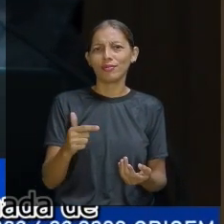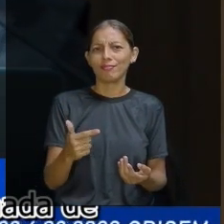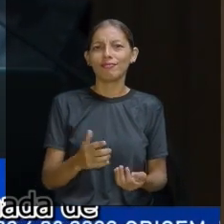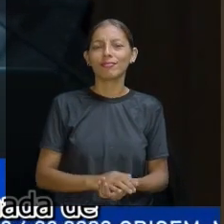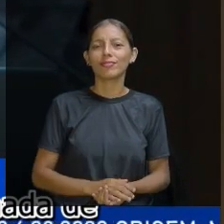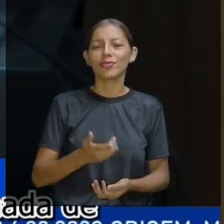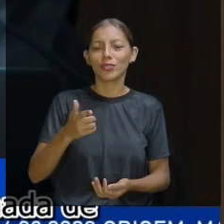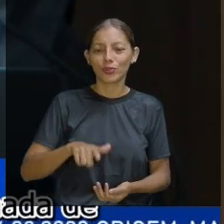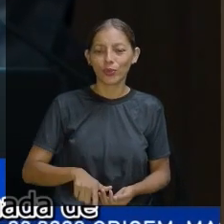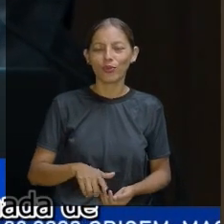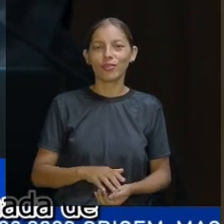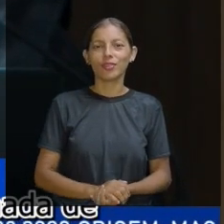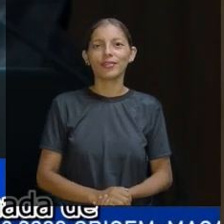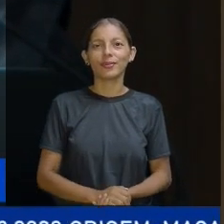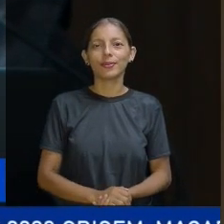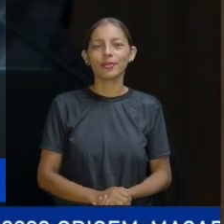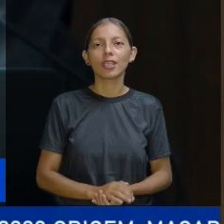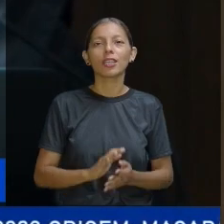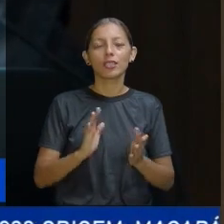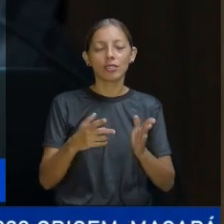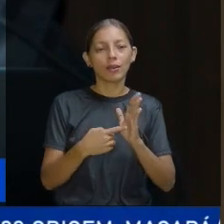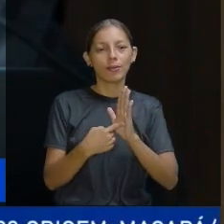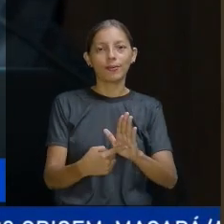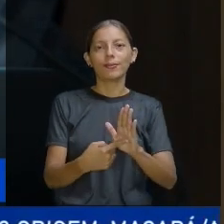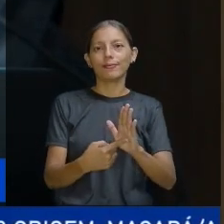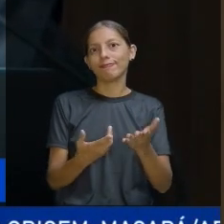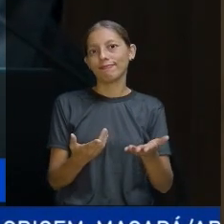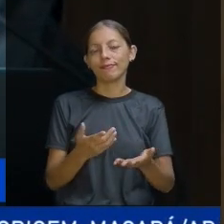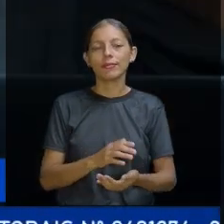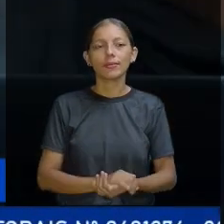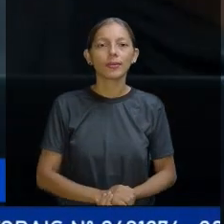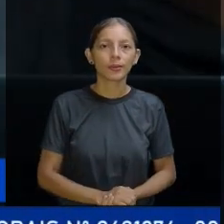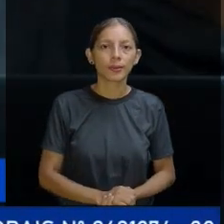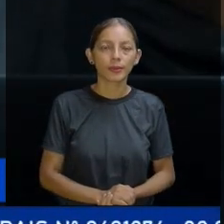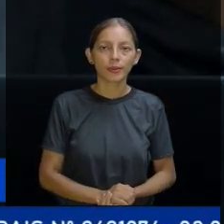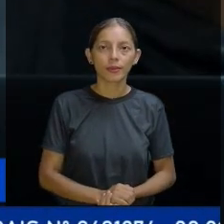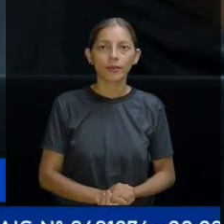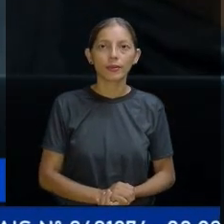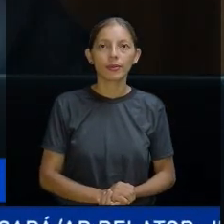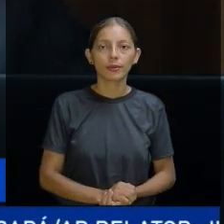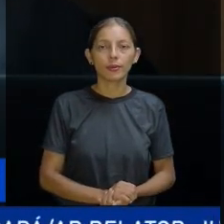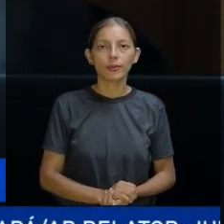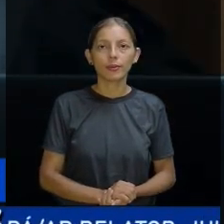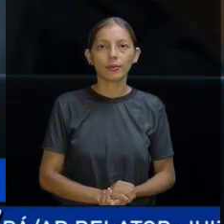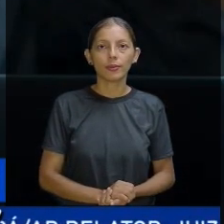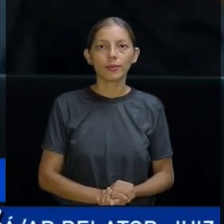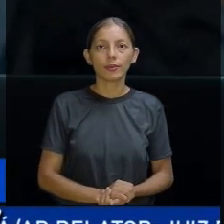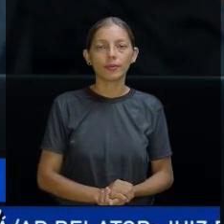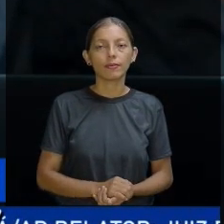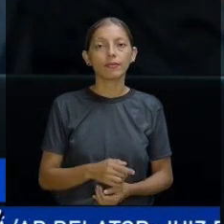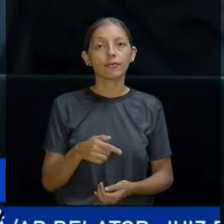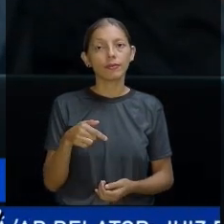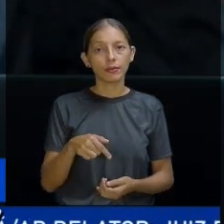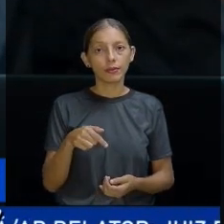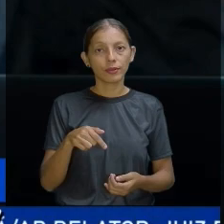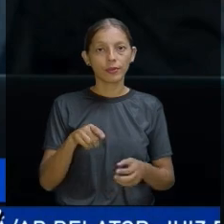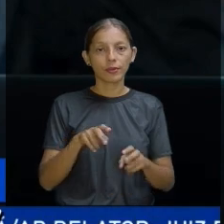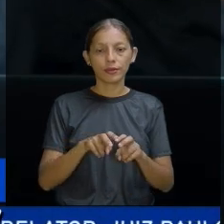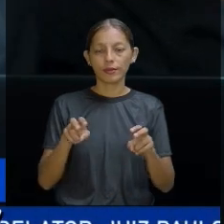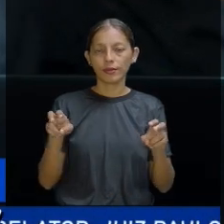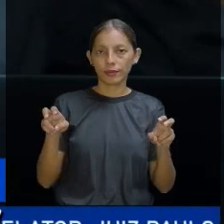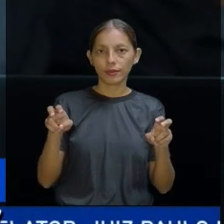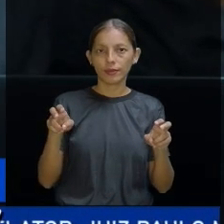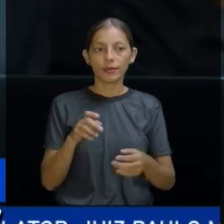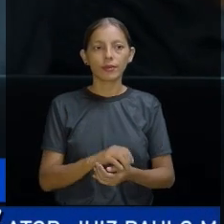apenas reproduzindo algo que já apresentou. Mas, de qualquer forma... Eu acho que o nosso tribunal de sessões, em que